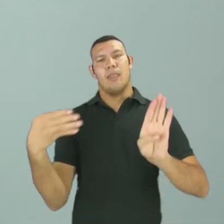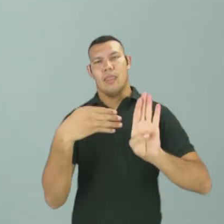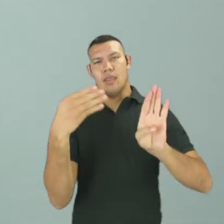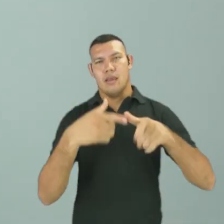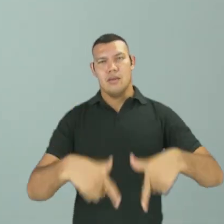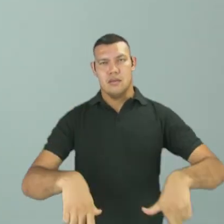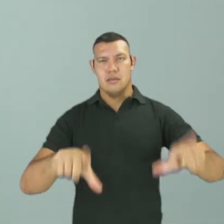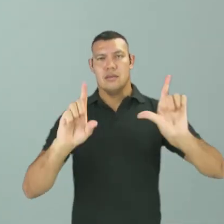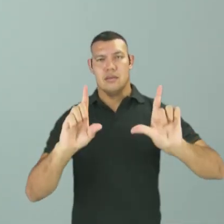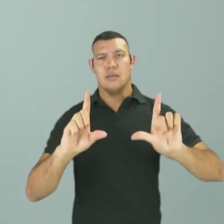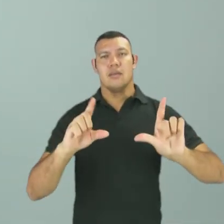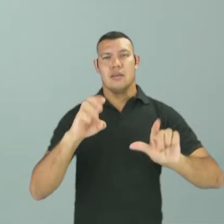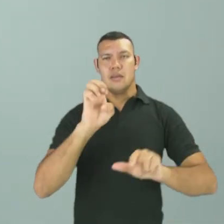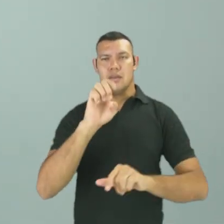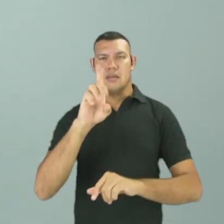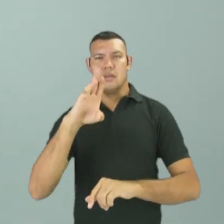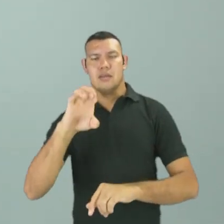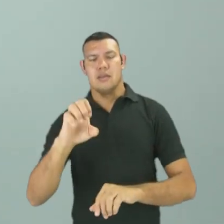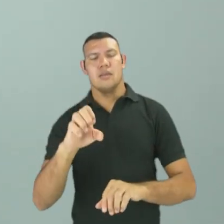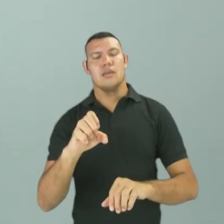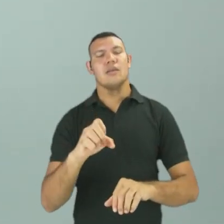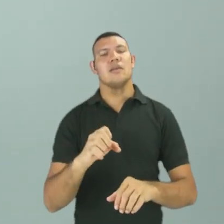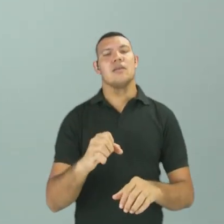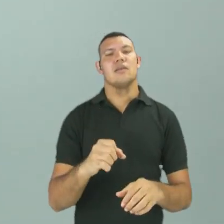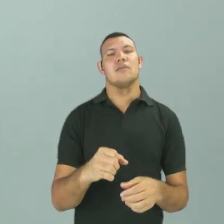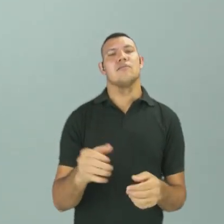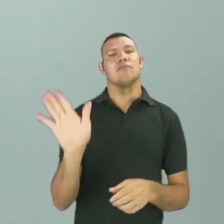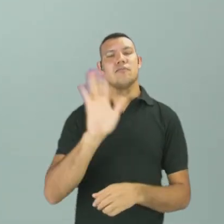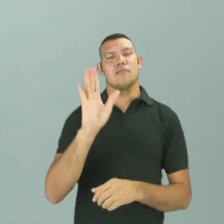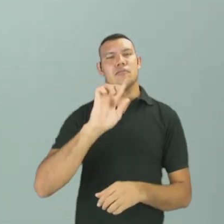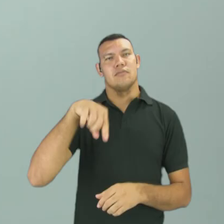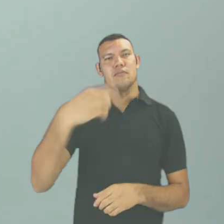Ok muito obrigado até a próxima aula